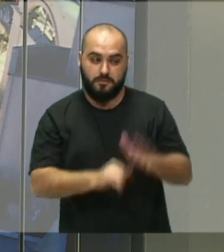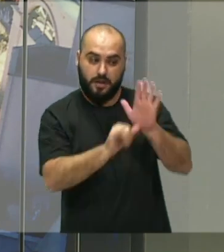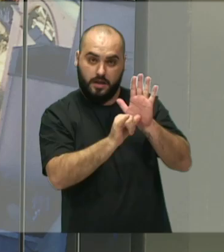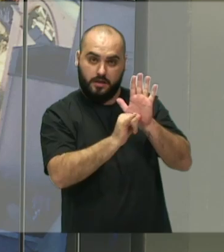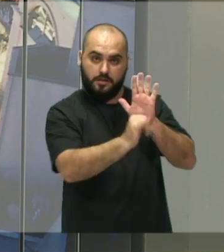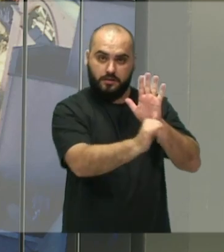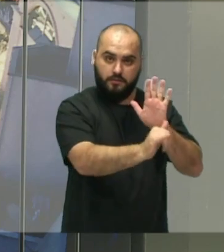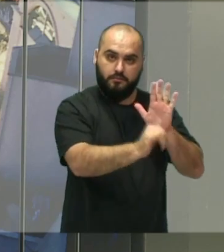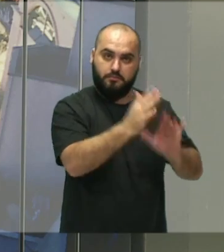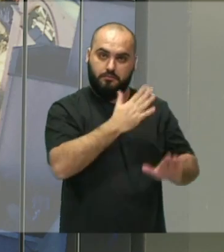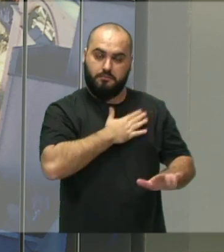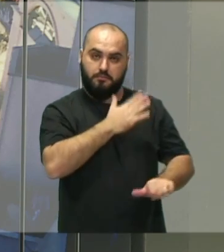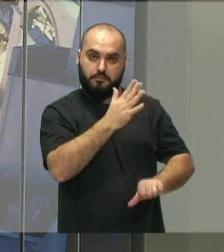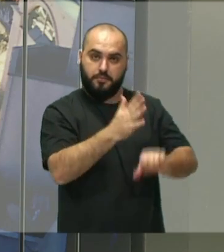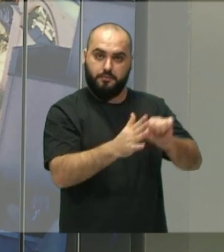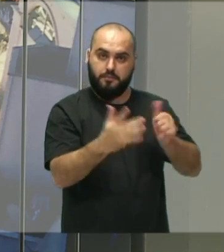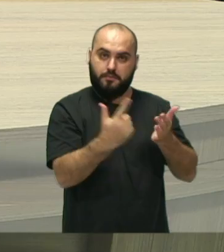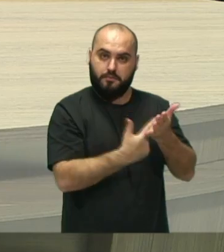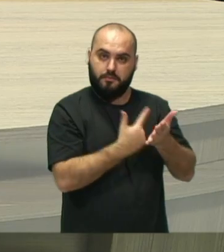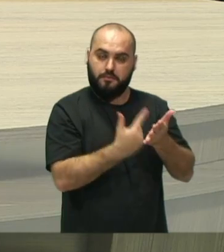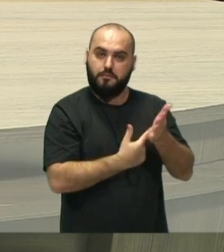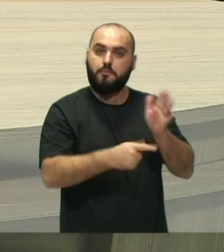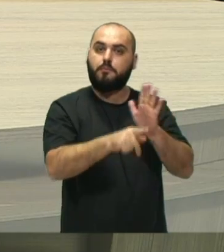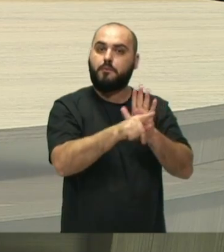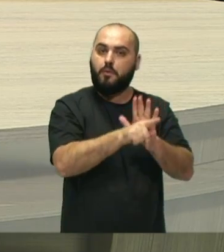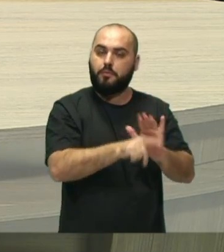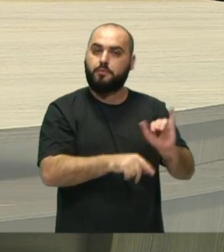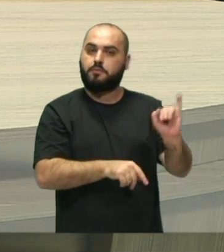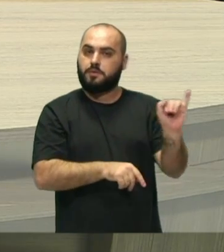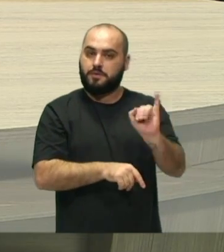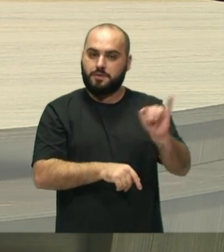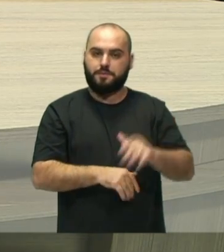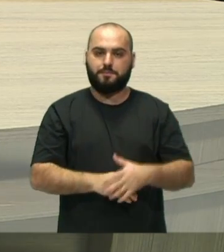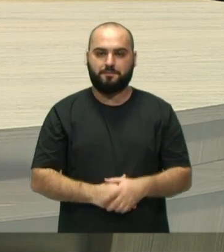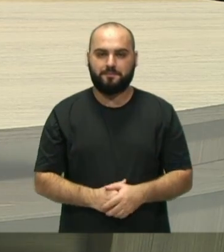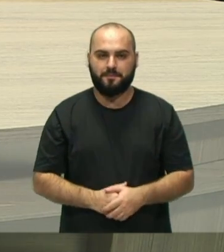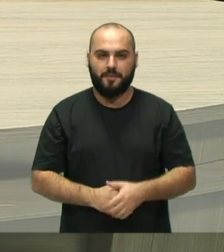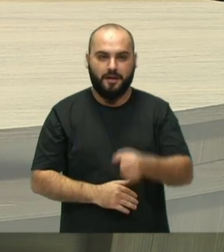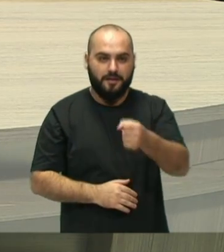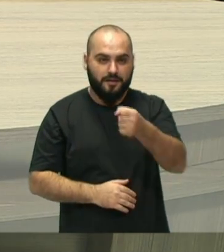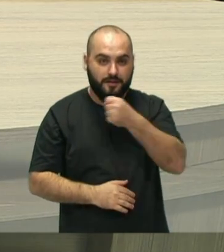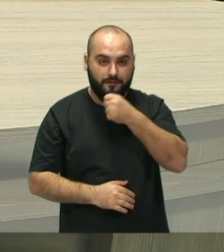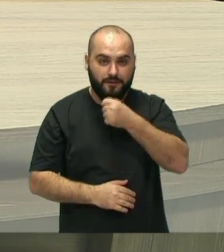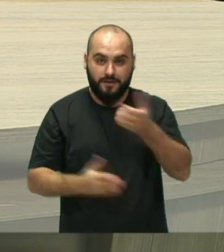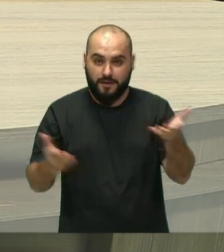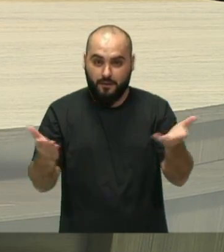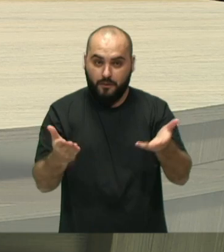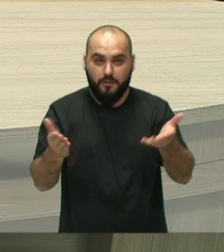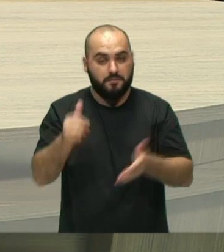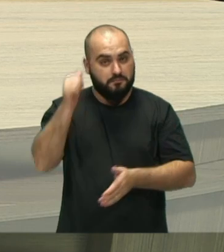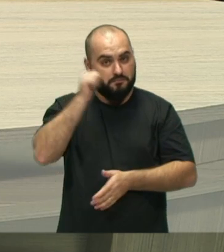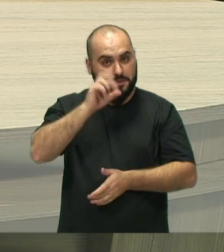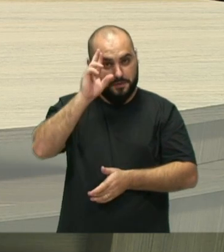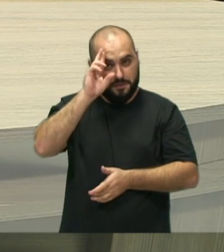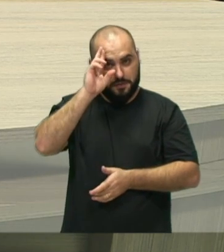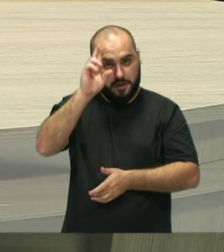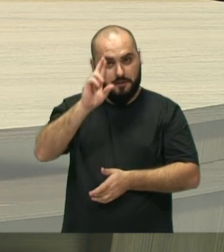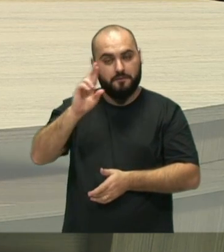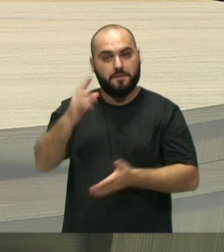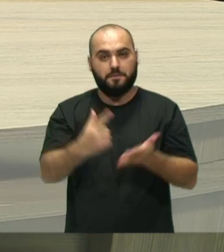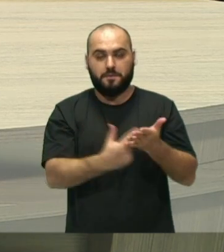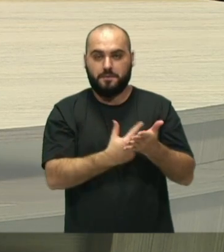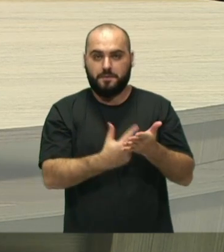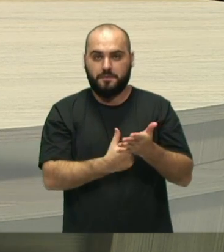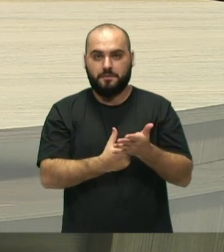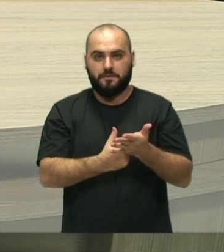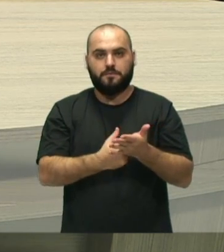Fundação Cultural de Itajaí. E a nossa entrevista hoje é com a autora do livro, a poetisa,